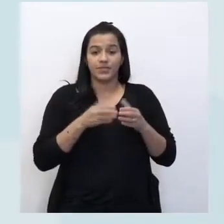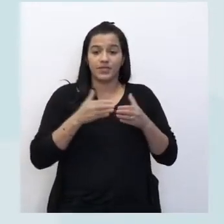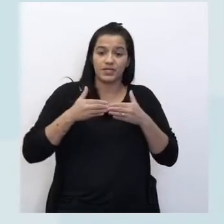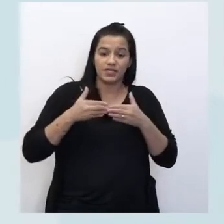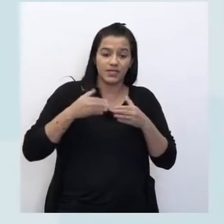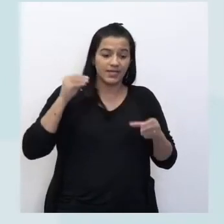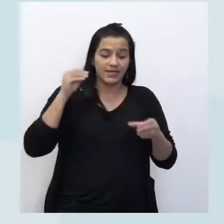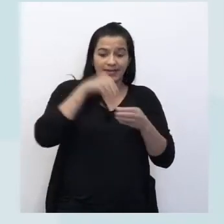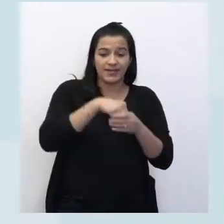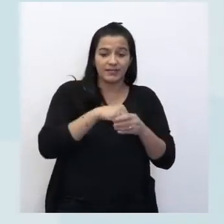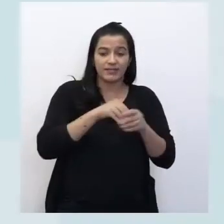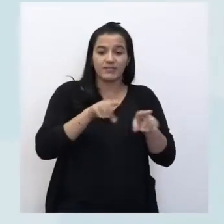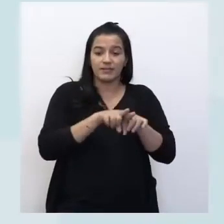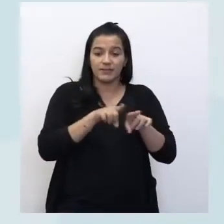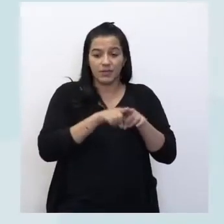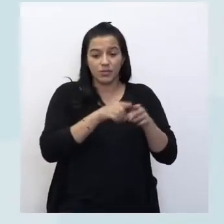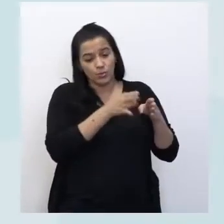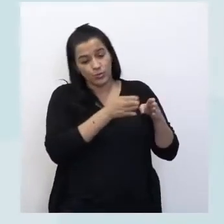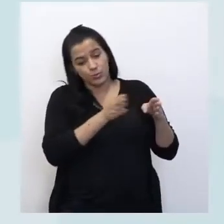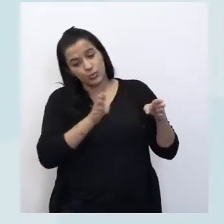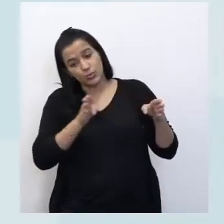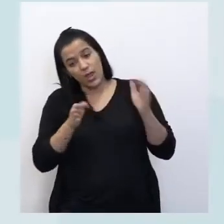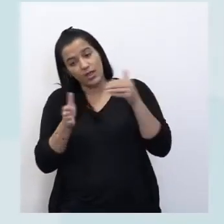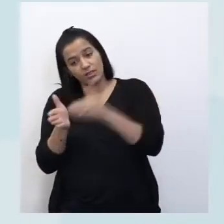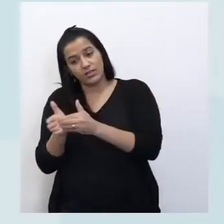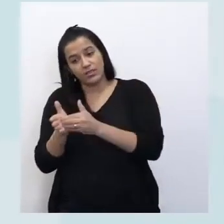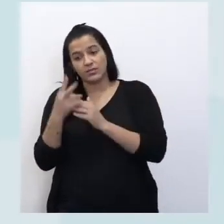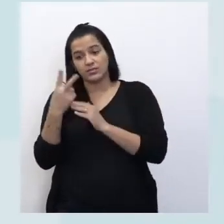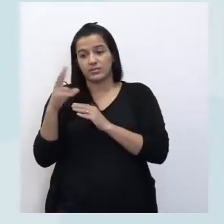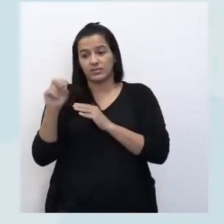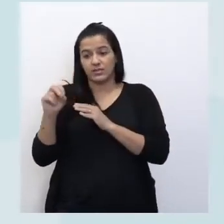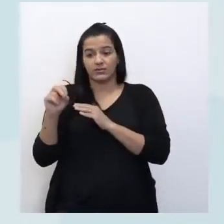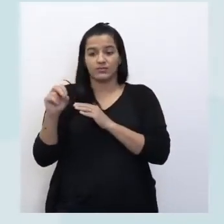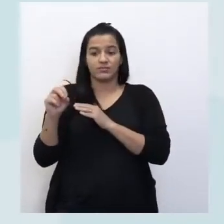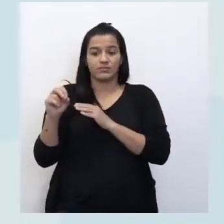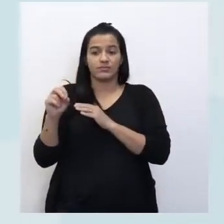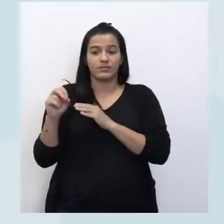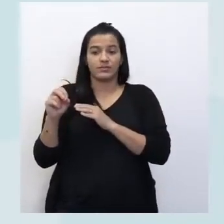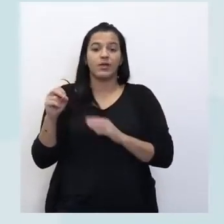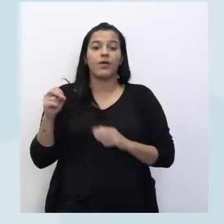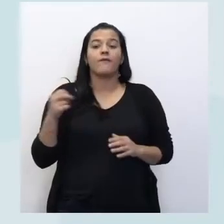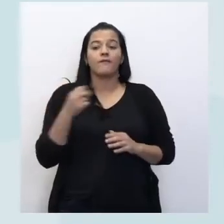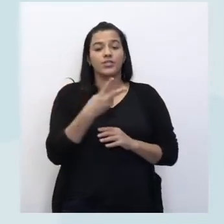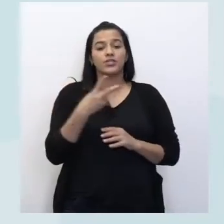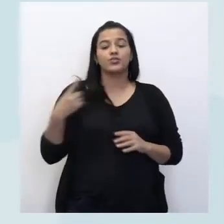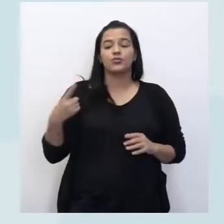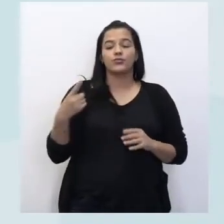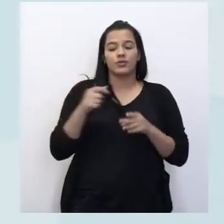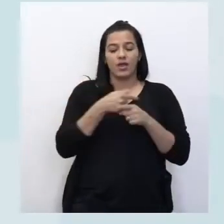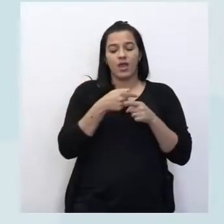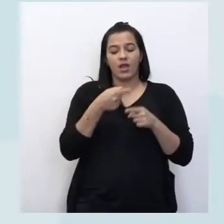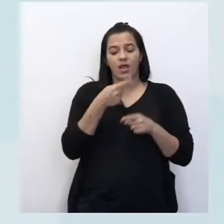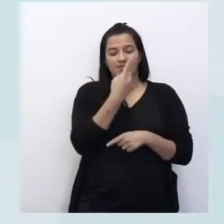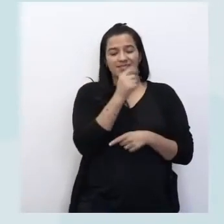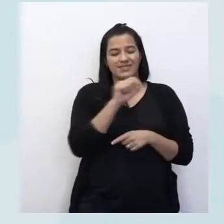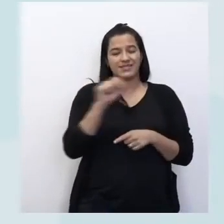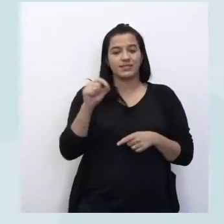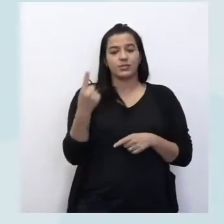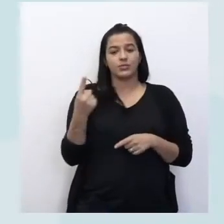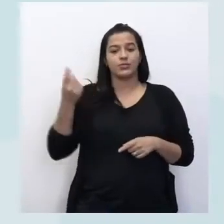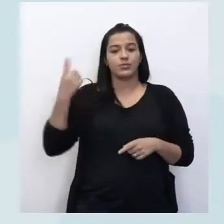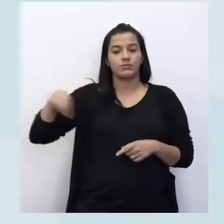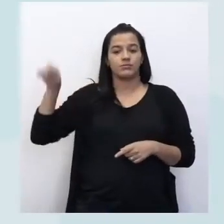XX. E olha, 1921 foi só há 100 anos atrás. 101 anos